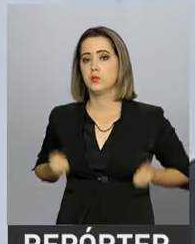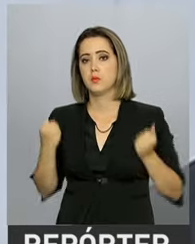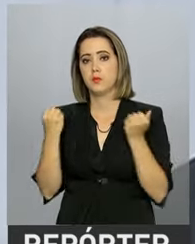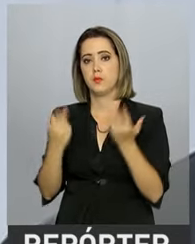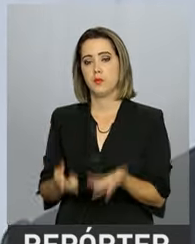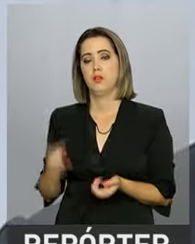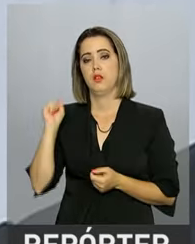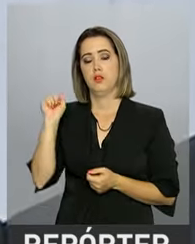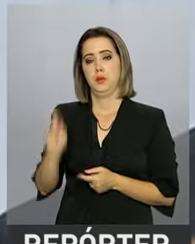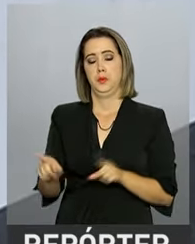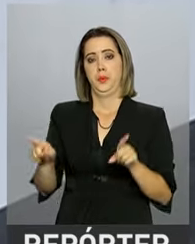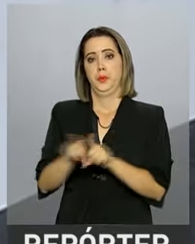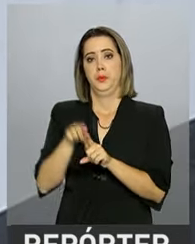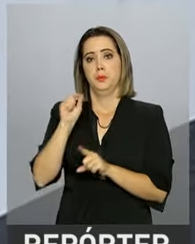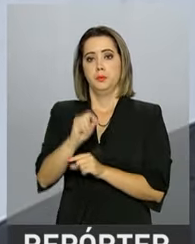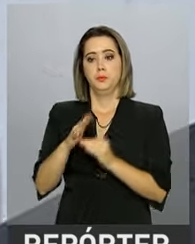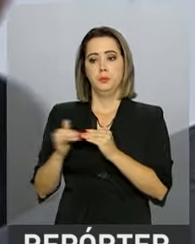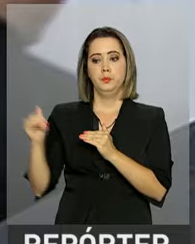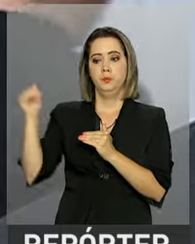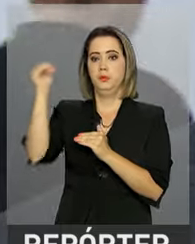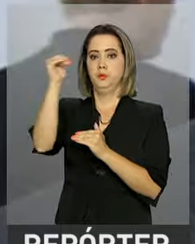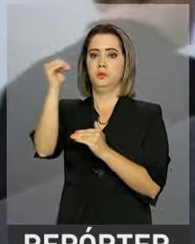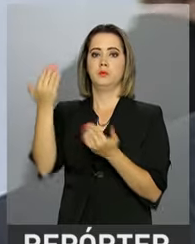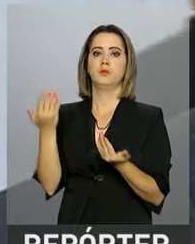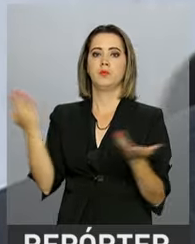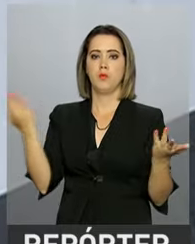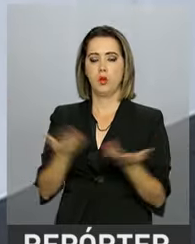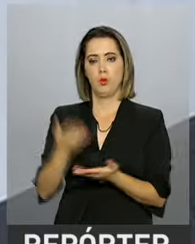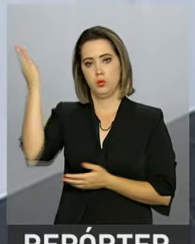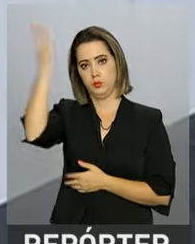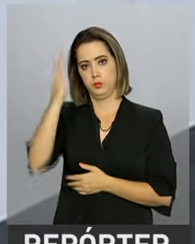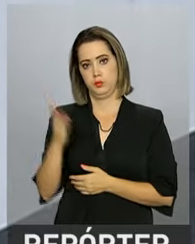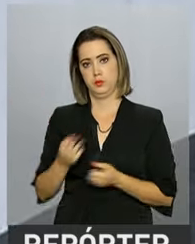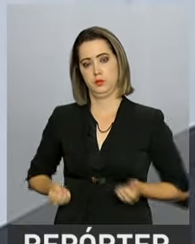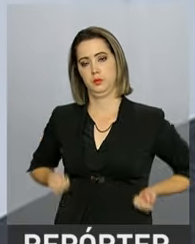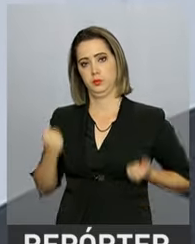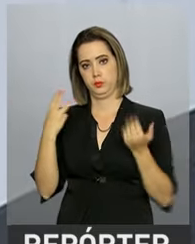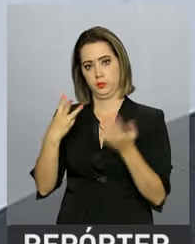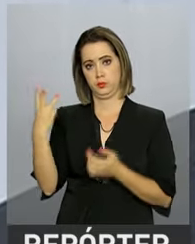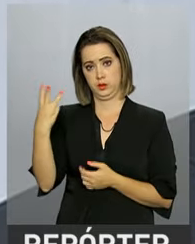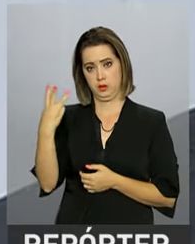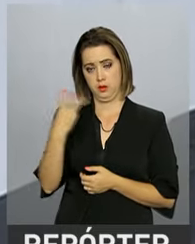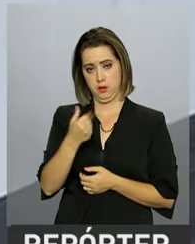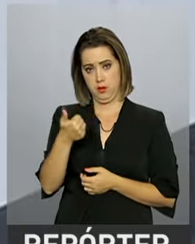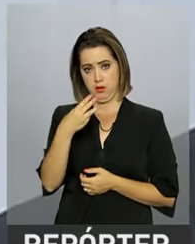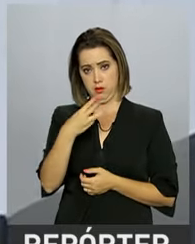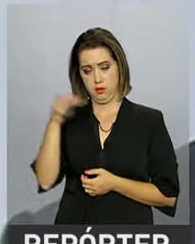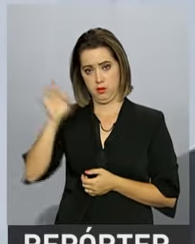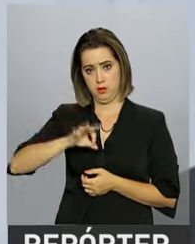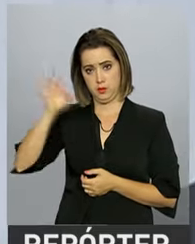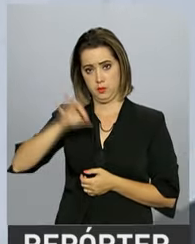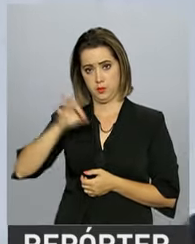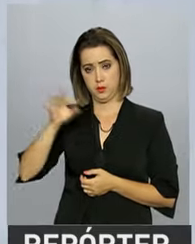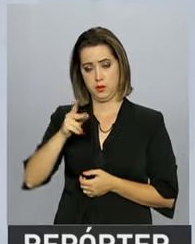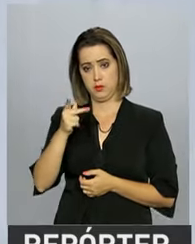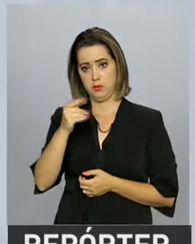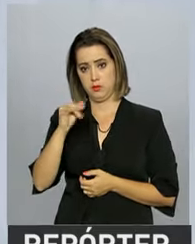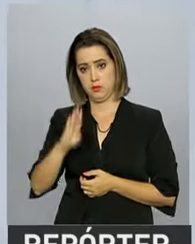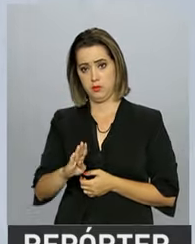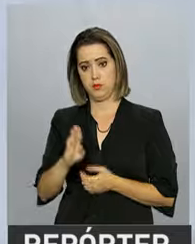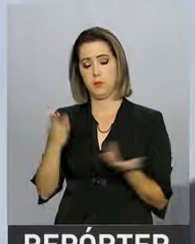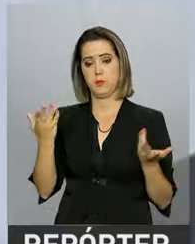previdência é crescer exponencialmente o Brasil que hoje gasta 13% do seu PIB 820 bilhões com